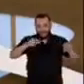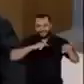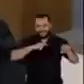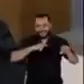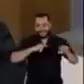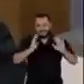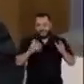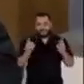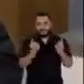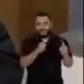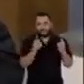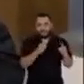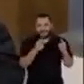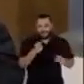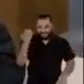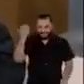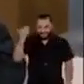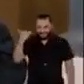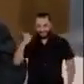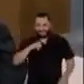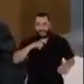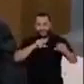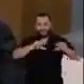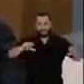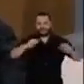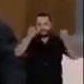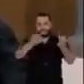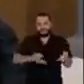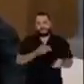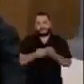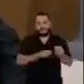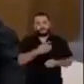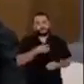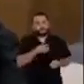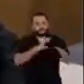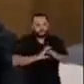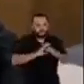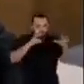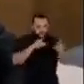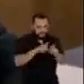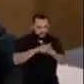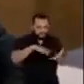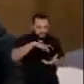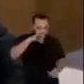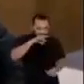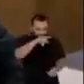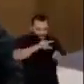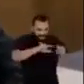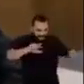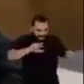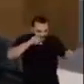ele aposentou na cultura que eu acho que é uma frase que sintetiza um pouco a noção de liberdade e até democracia que é todo mundo lembra